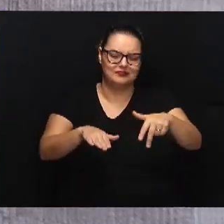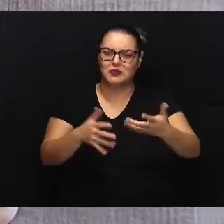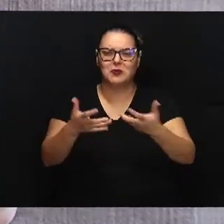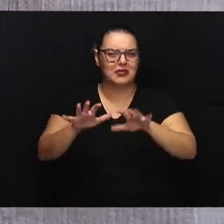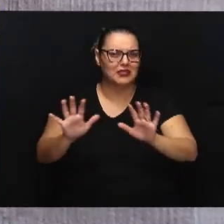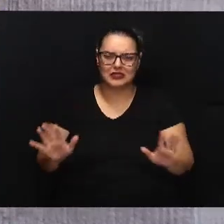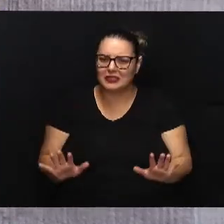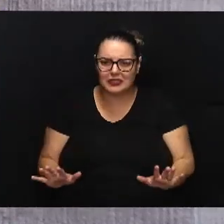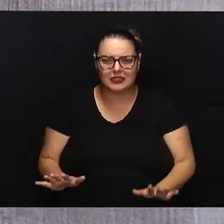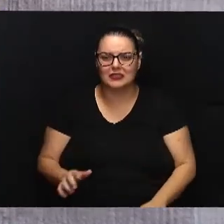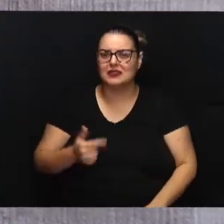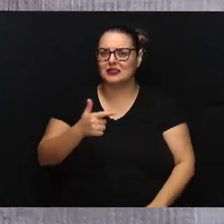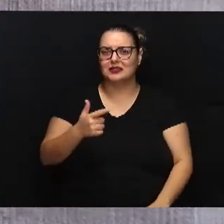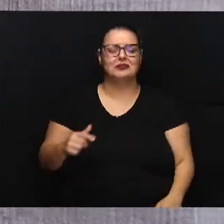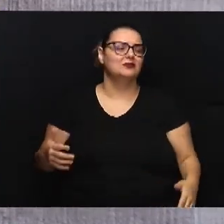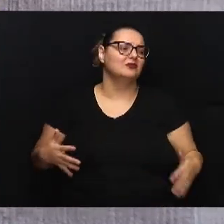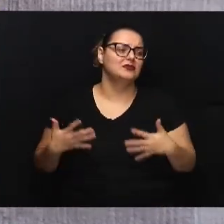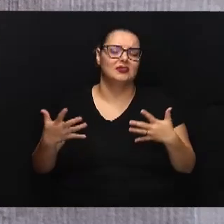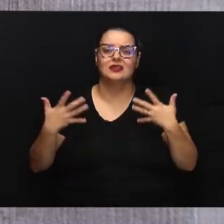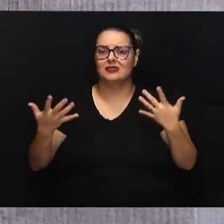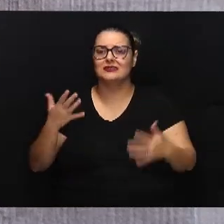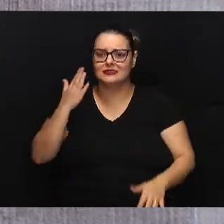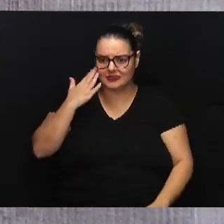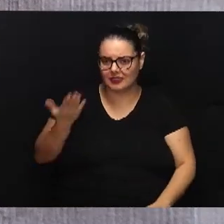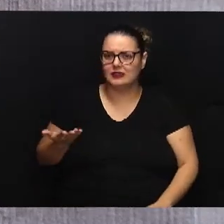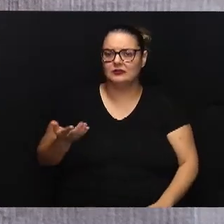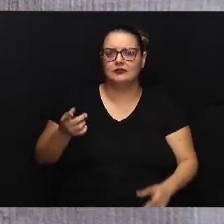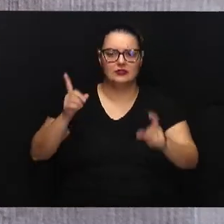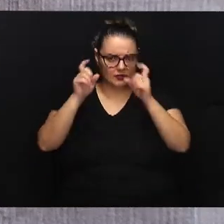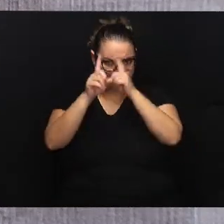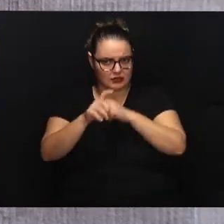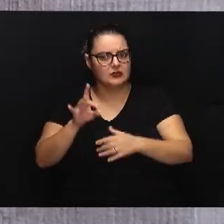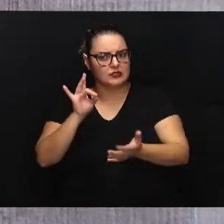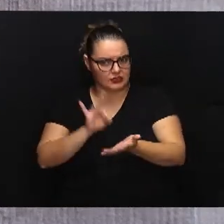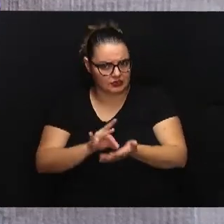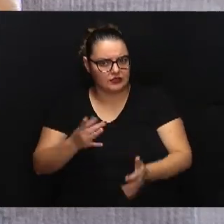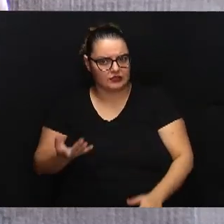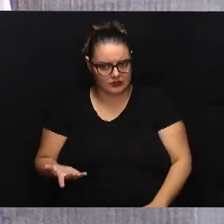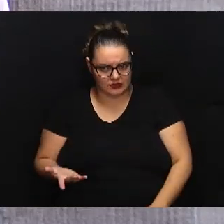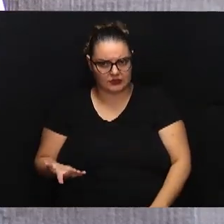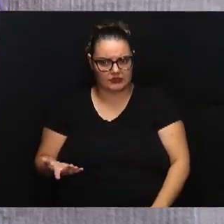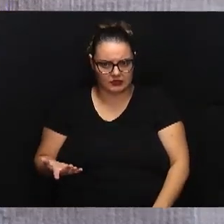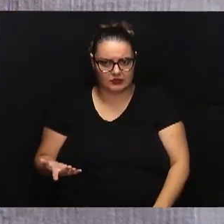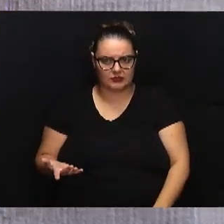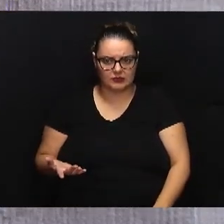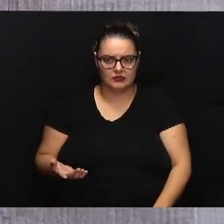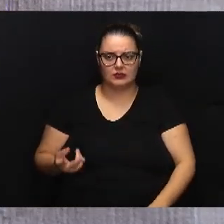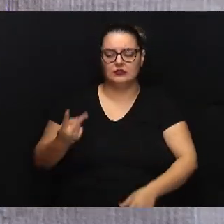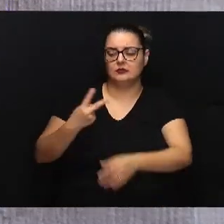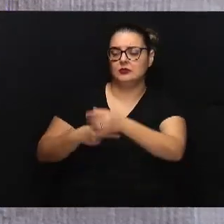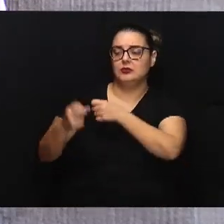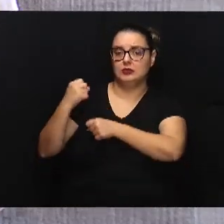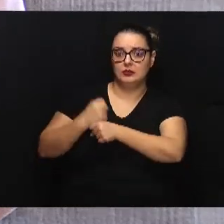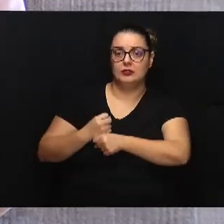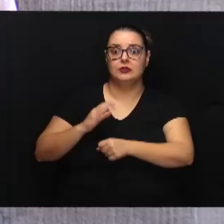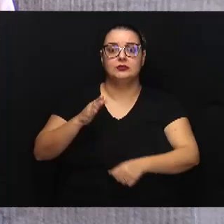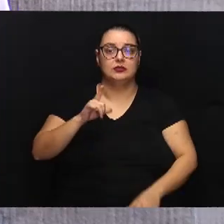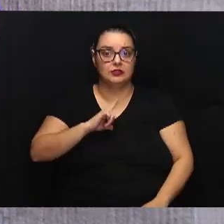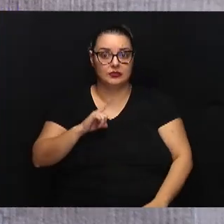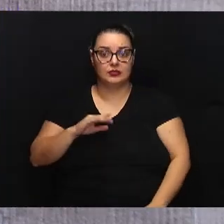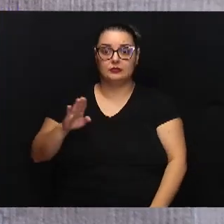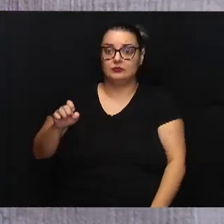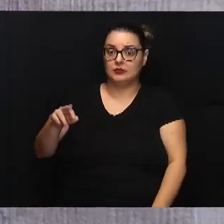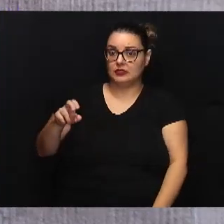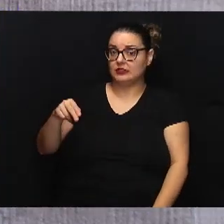tinha ânimo, não, sabe? Foi muito difícil mesmo. E aí, há 2 anos atrás, eu já tinha tido burnout. Mas